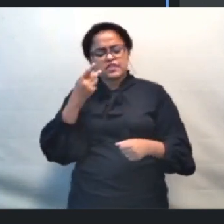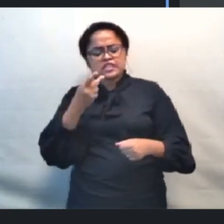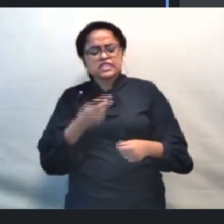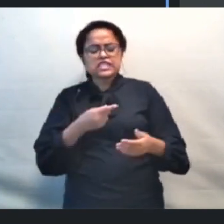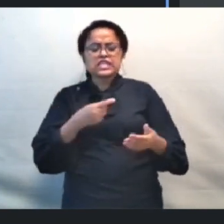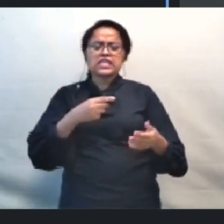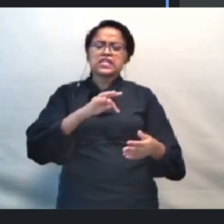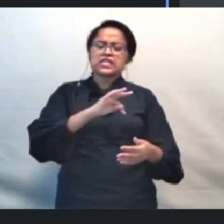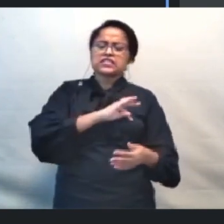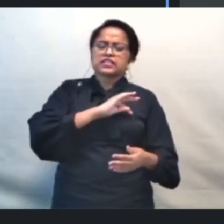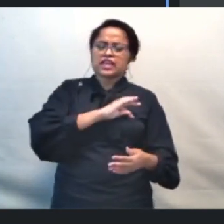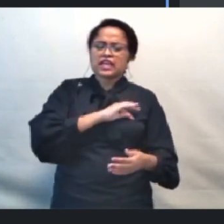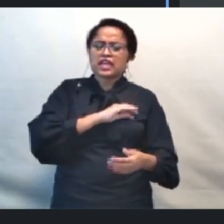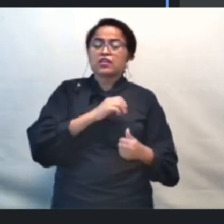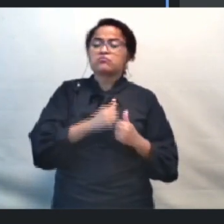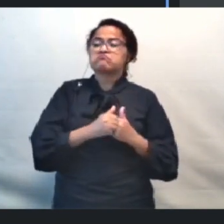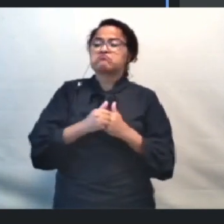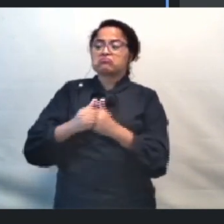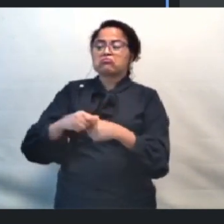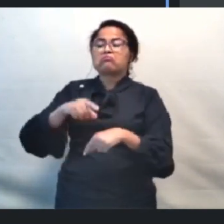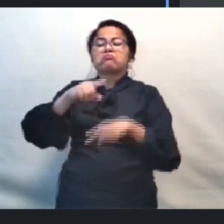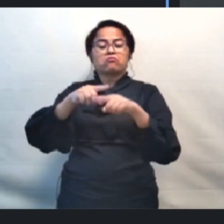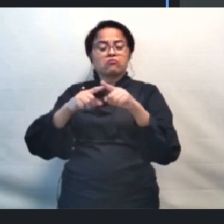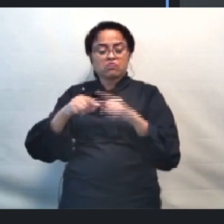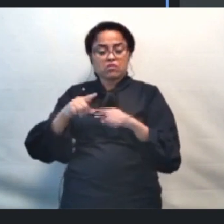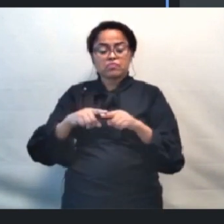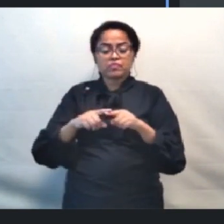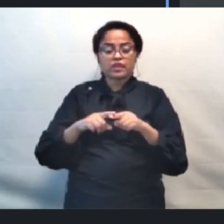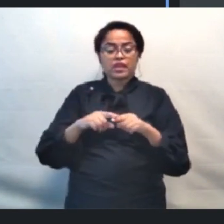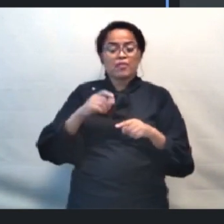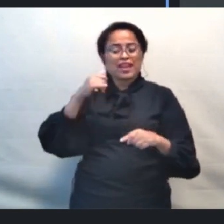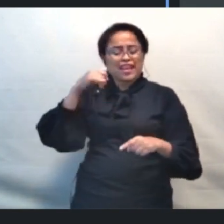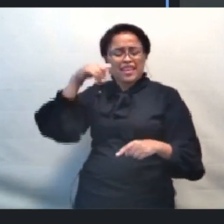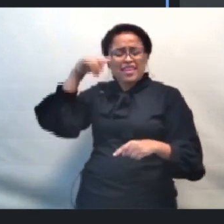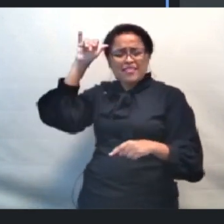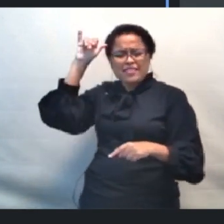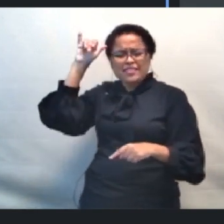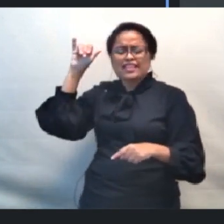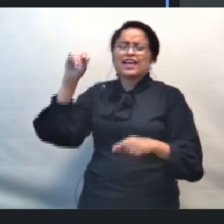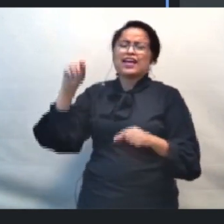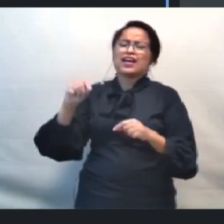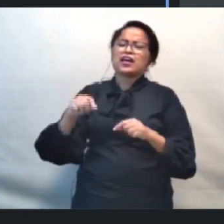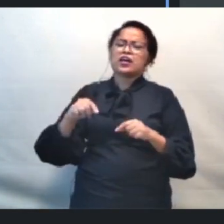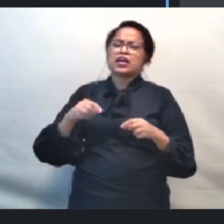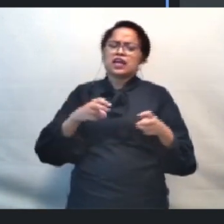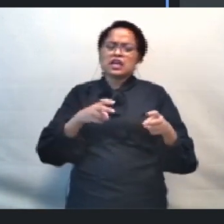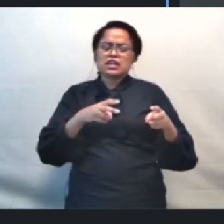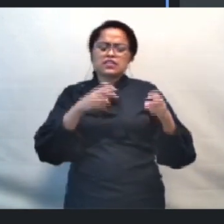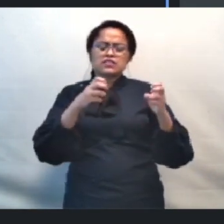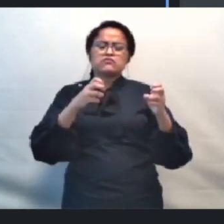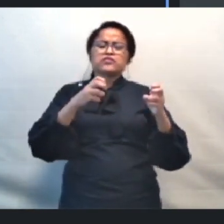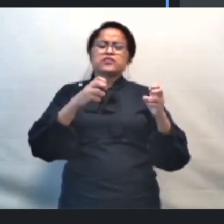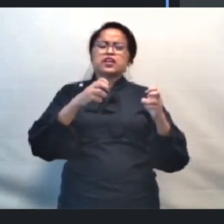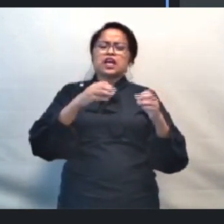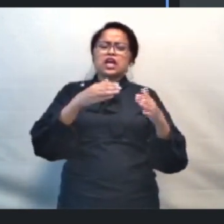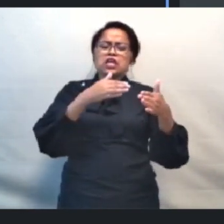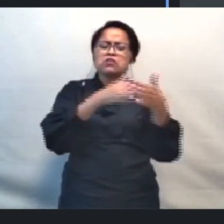tipo de acompanhamento, para que a gente evite ao máximo identificar impedimentos